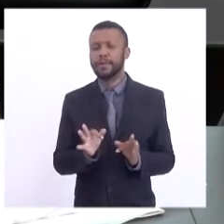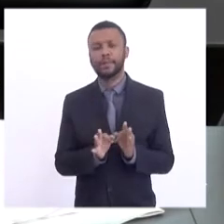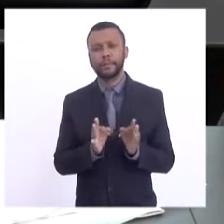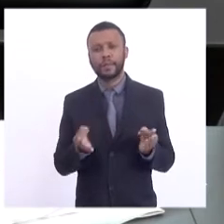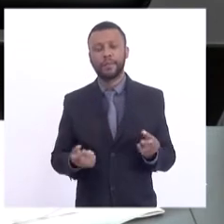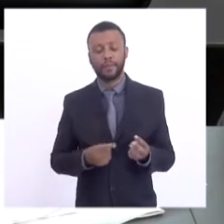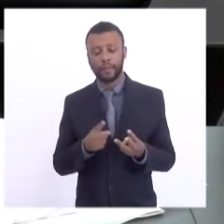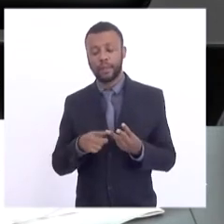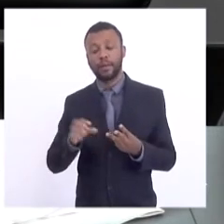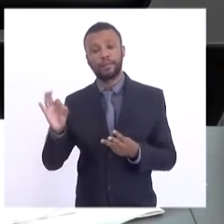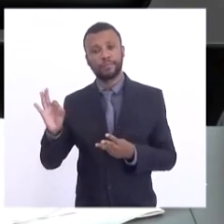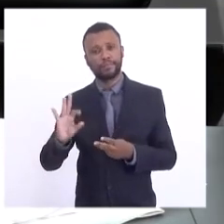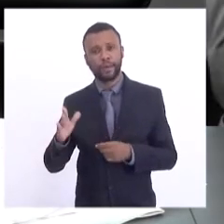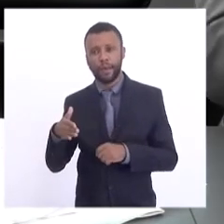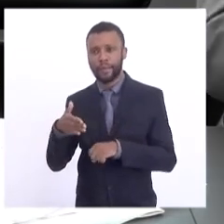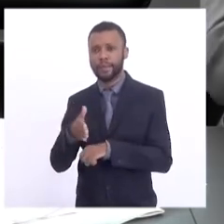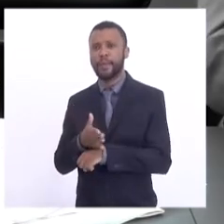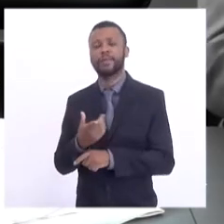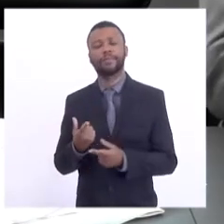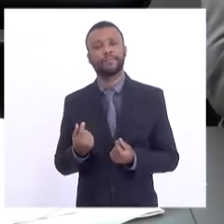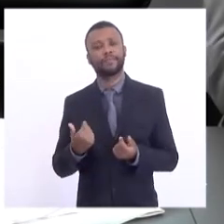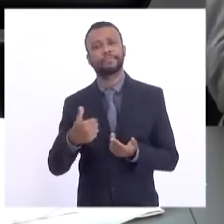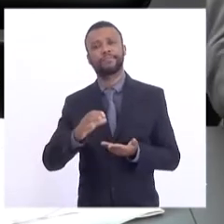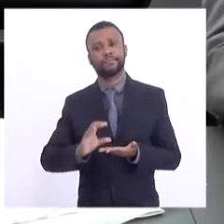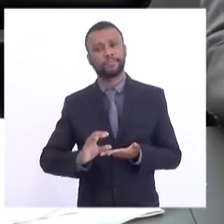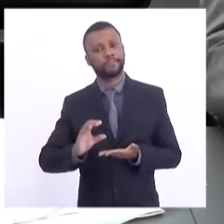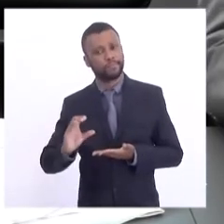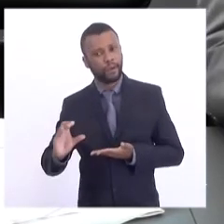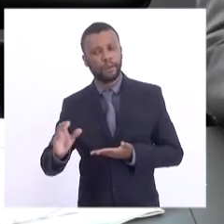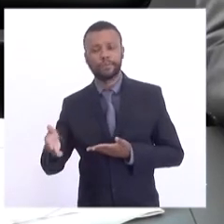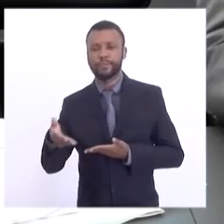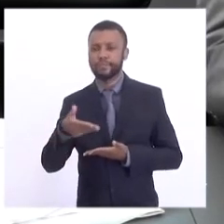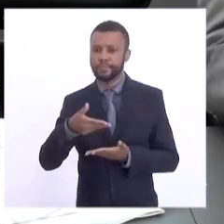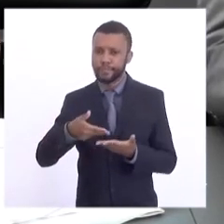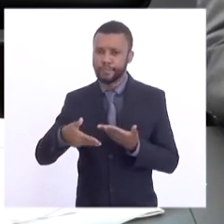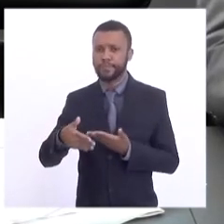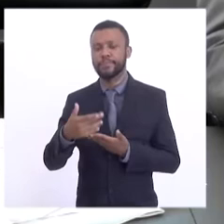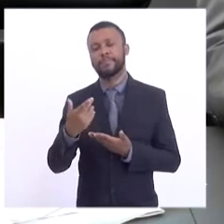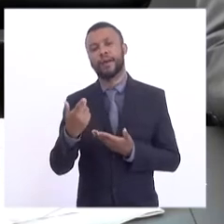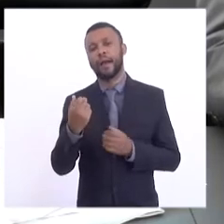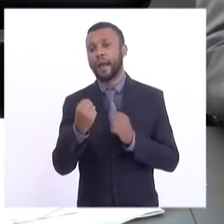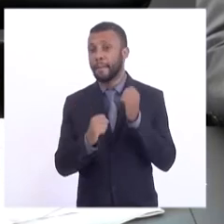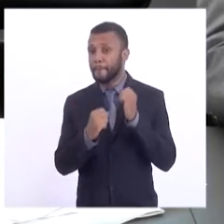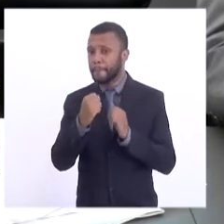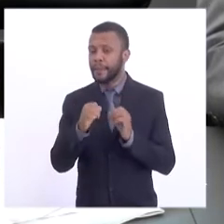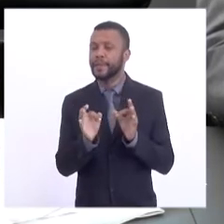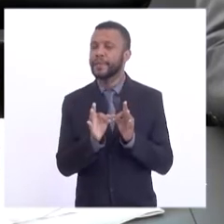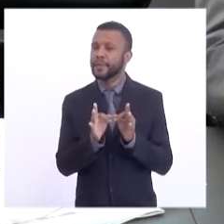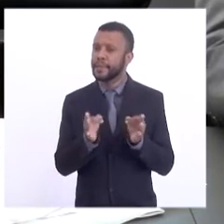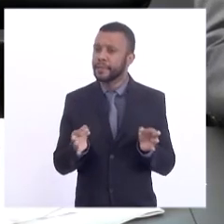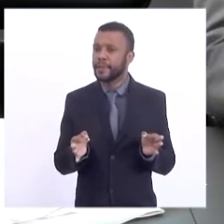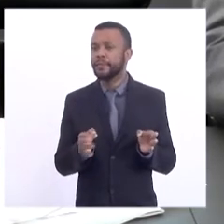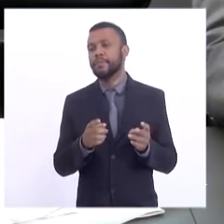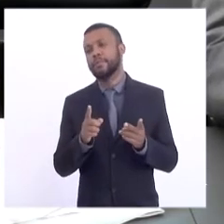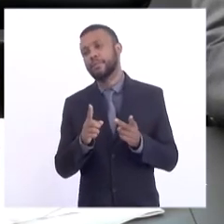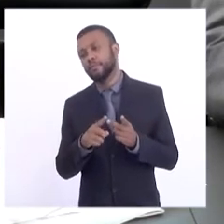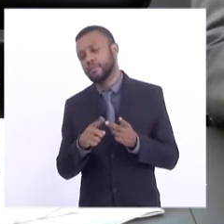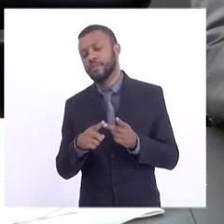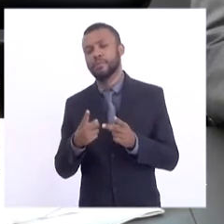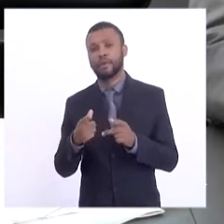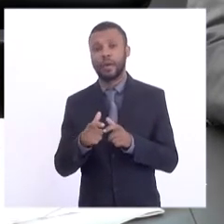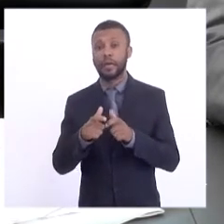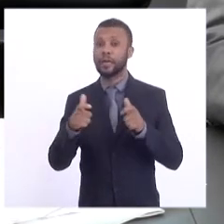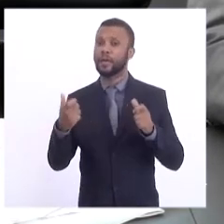trabalho com acesso de Capital tanto para pequenas médias e grandes empresas não estão amplitude maior